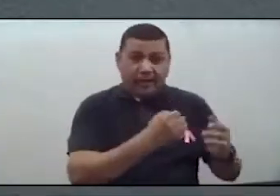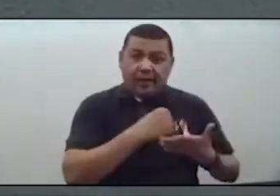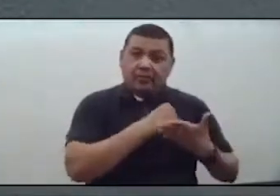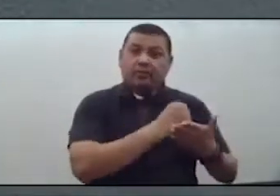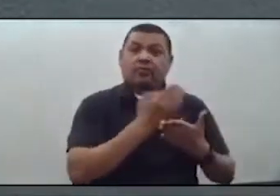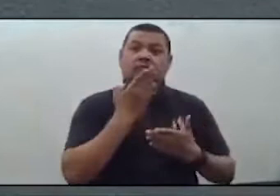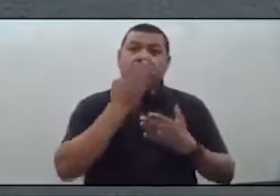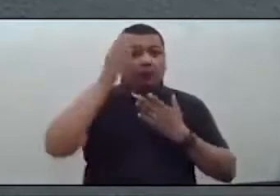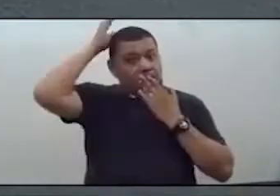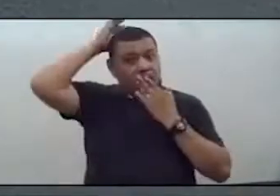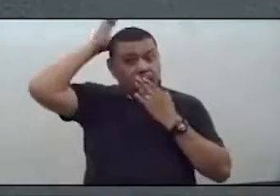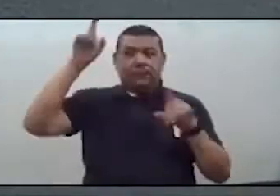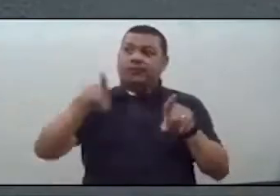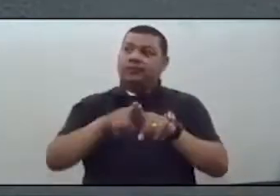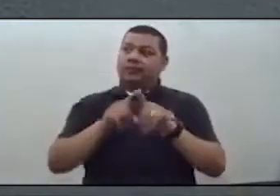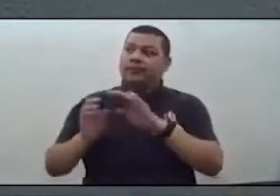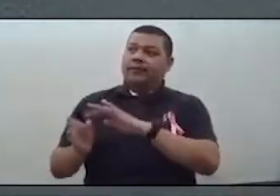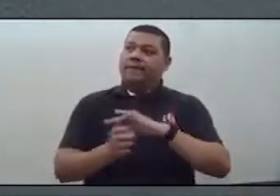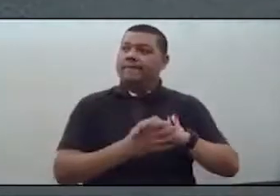trabalhar. Vou encerrar